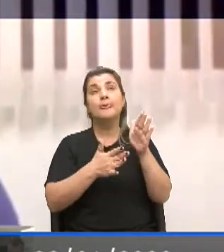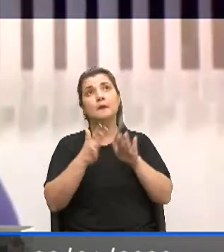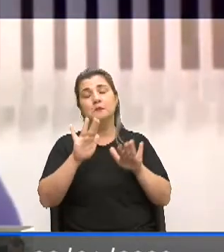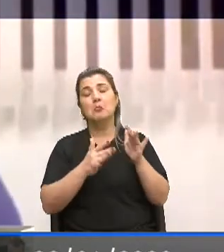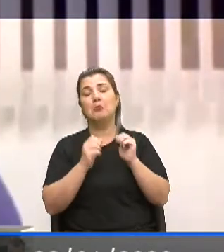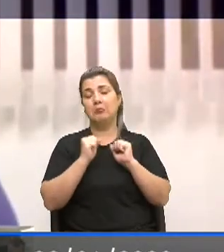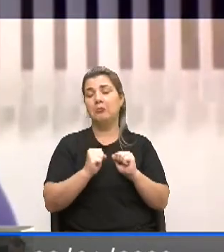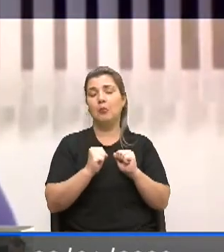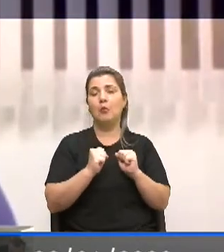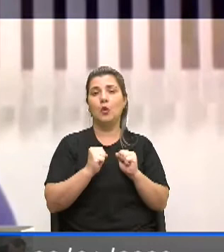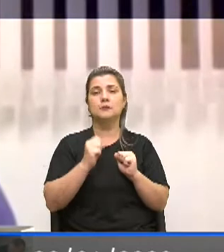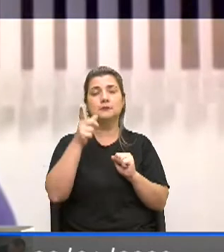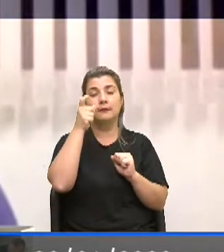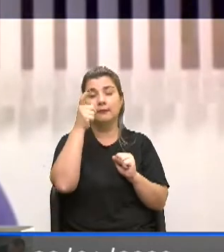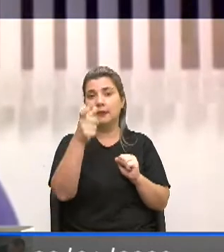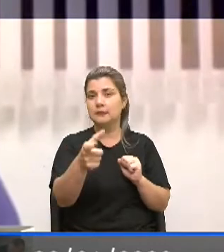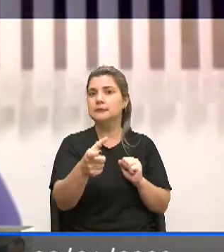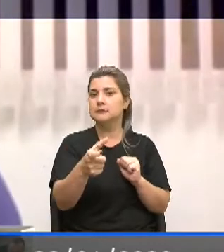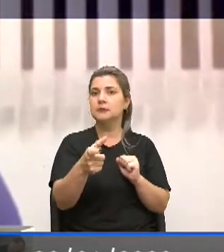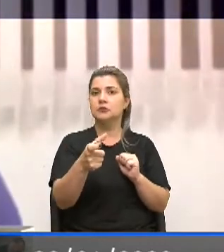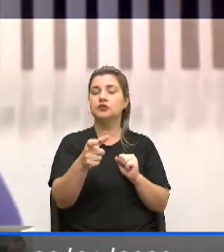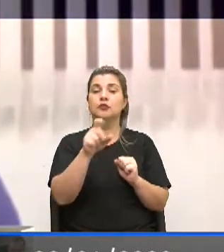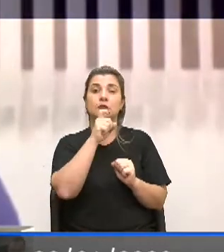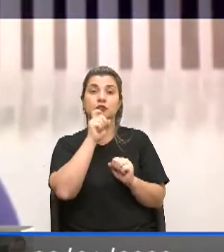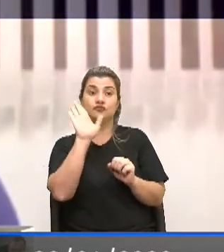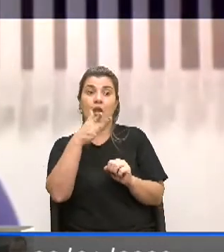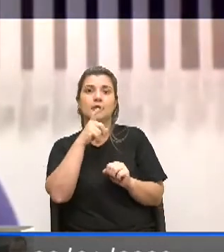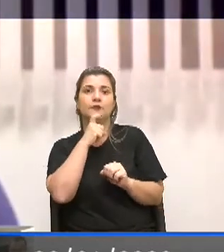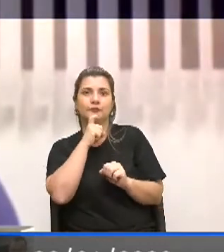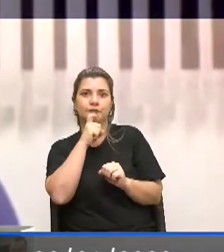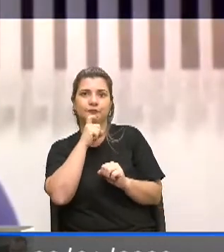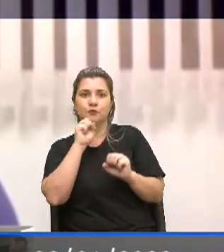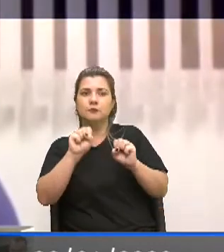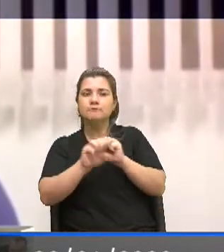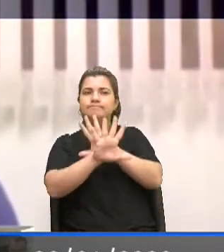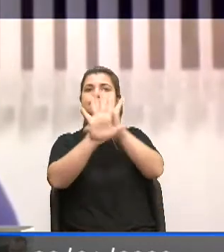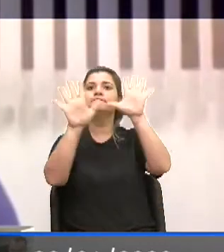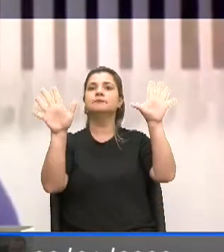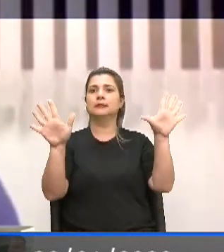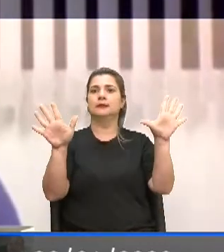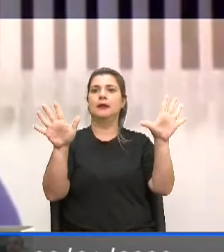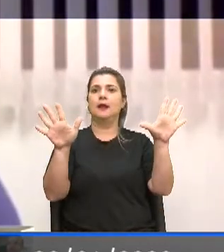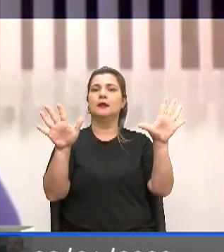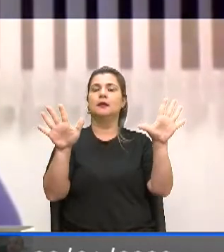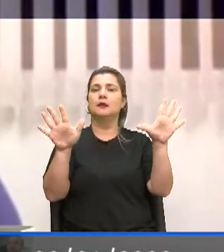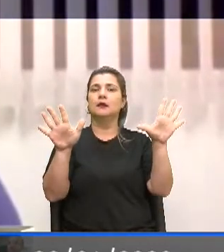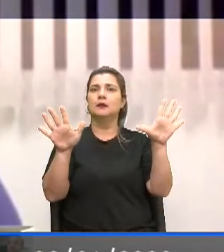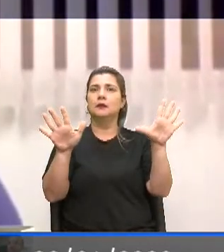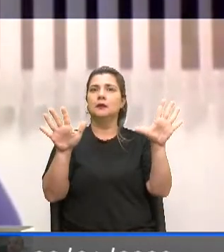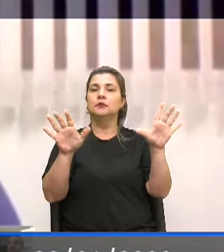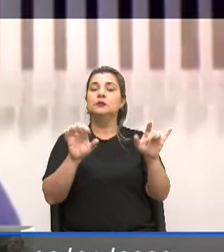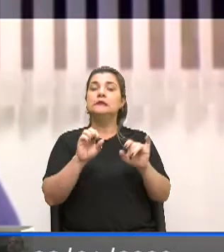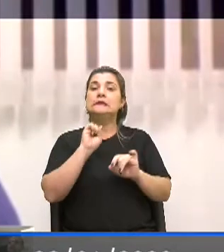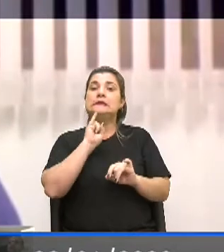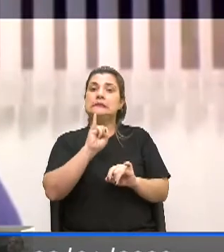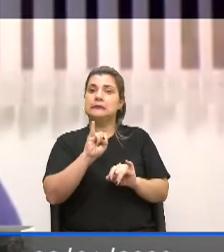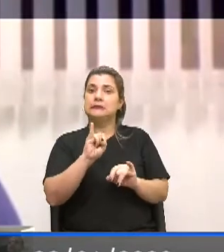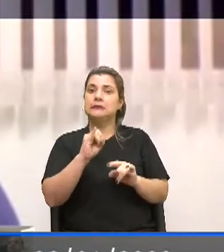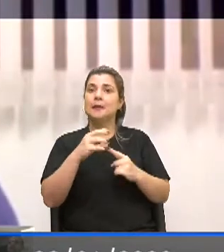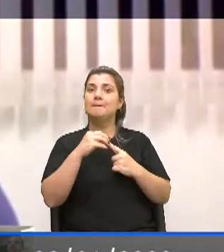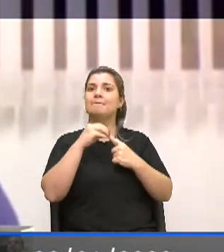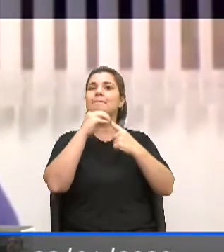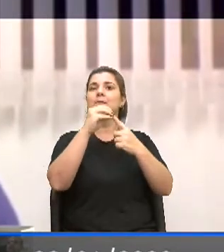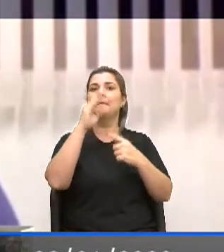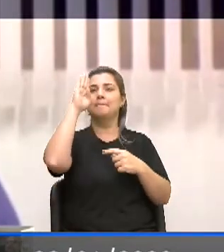já que os frigoríficos estão em evidência, que talvez se desse uma priorização para uma vacinação massiva